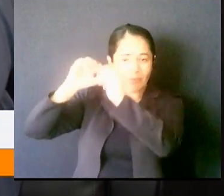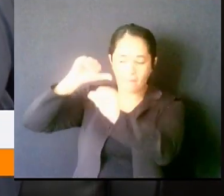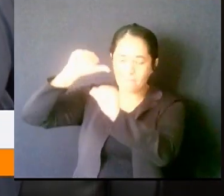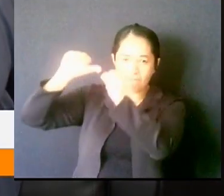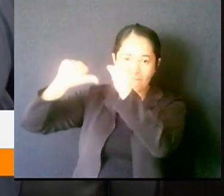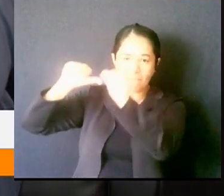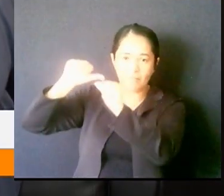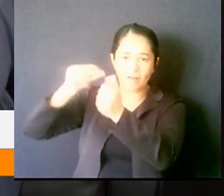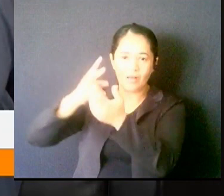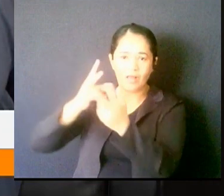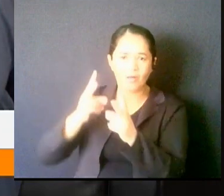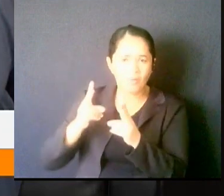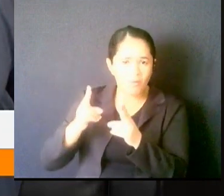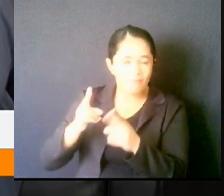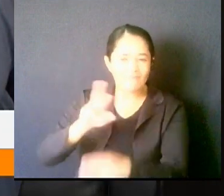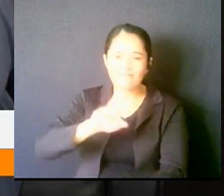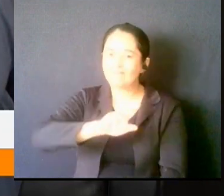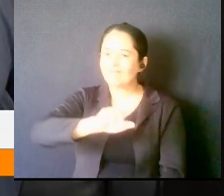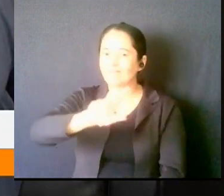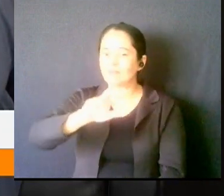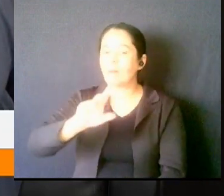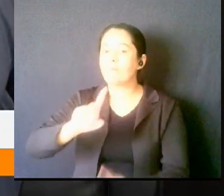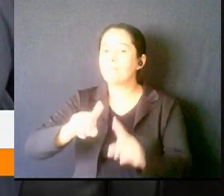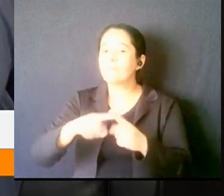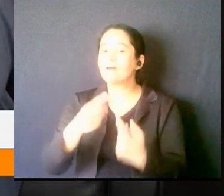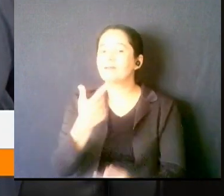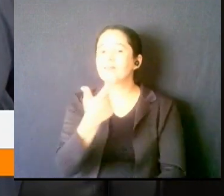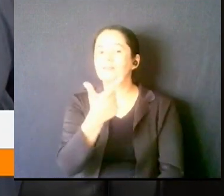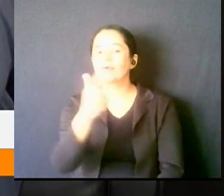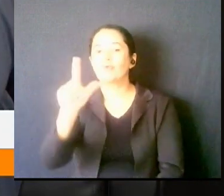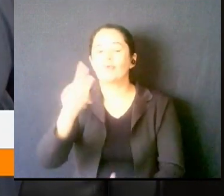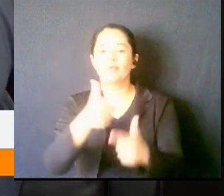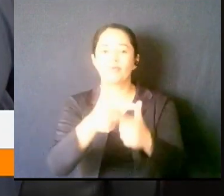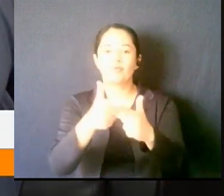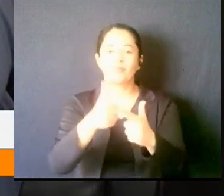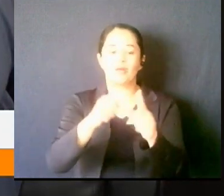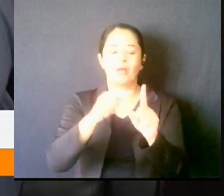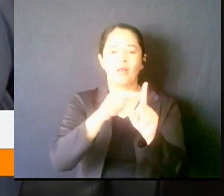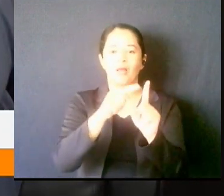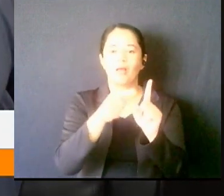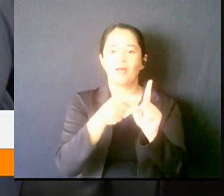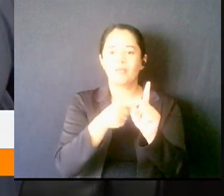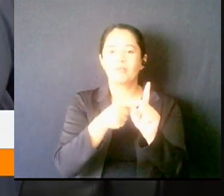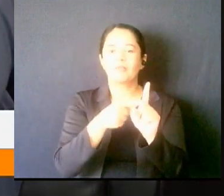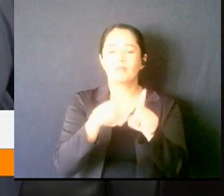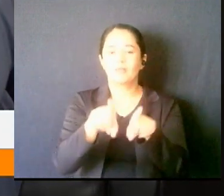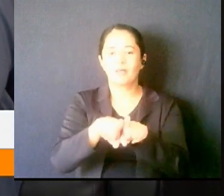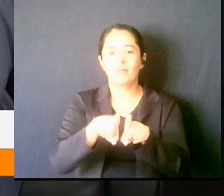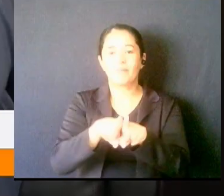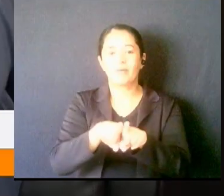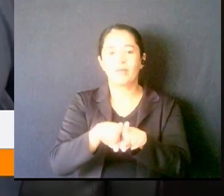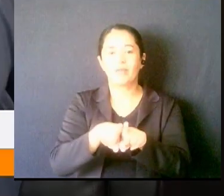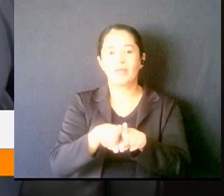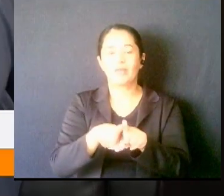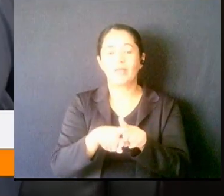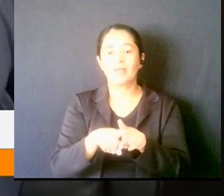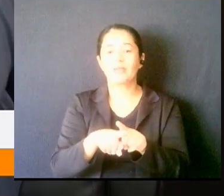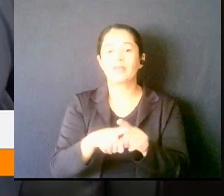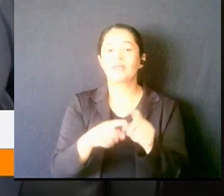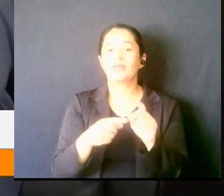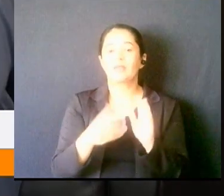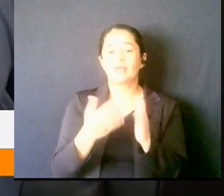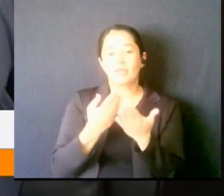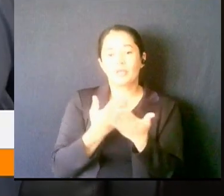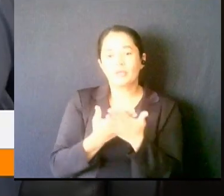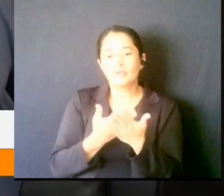E temos um outro problema. A gravidez também tem estudos mostrando que o fato de você estar grávida muda